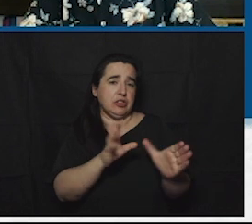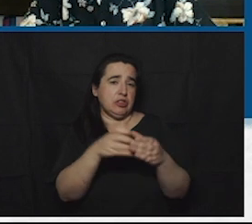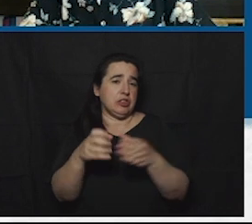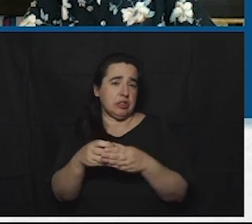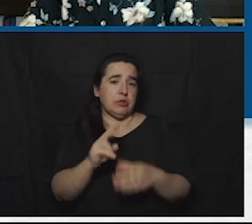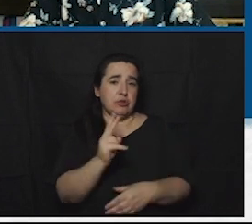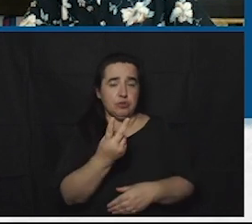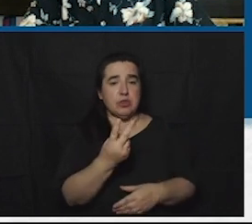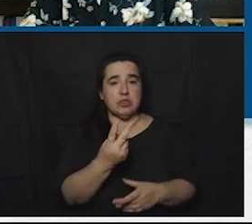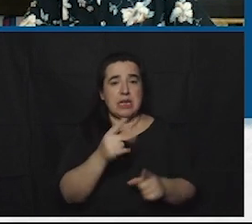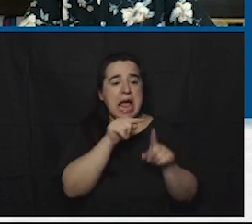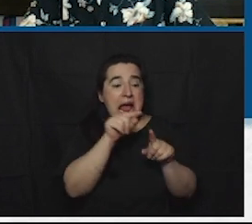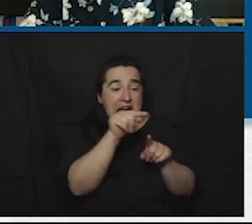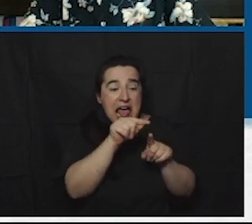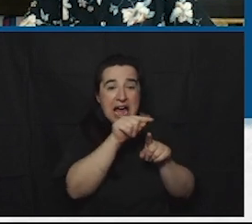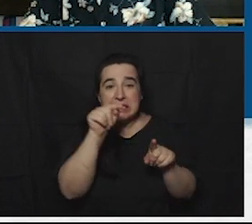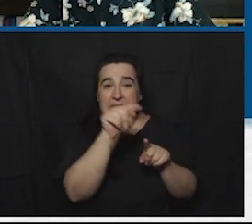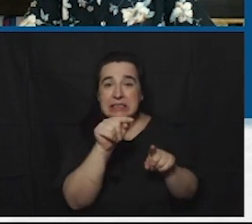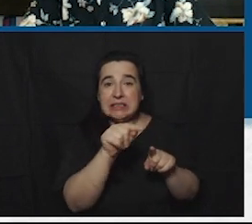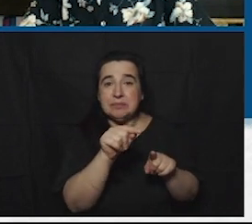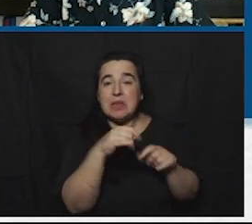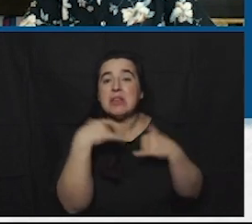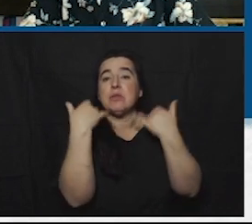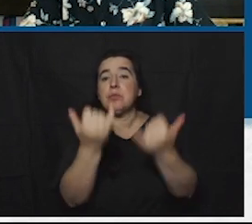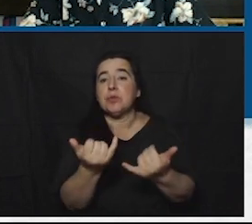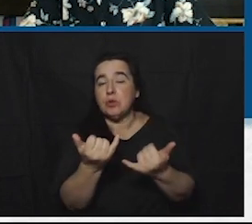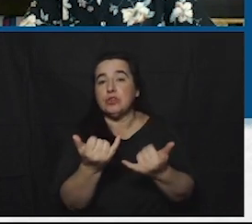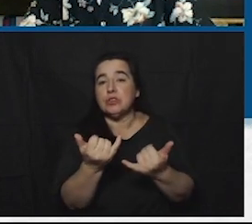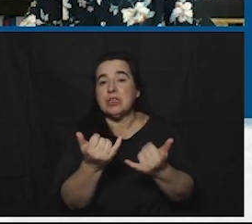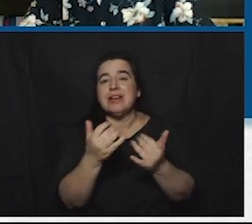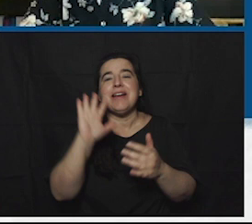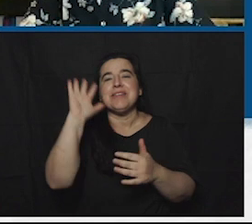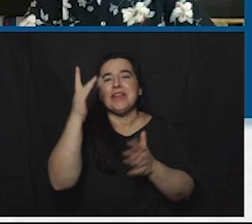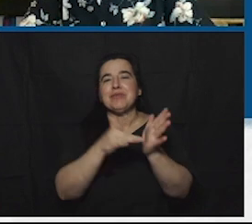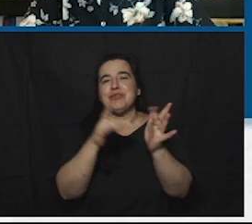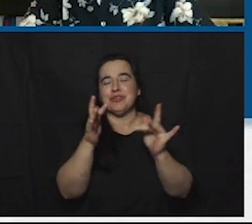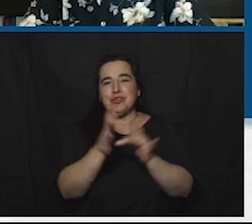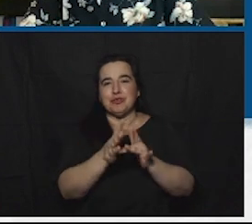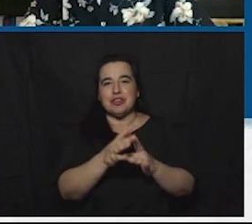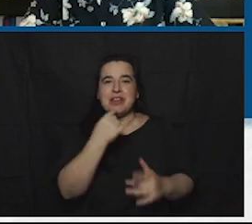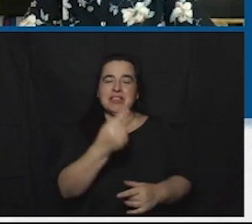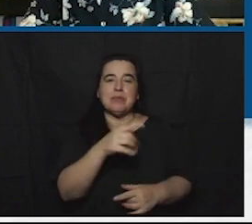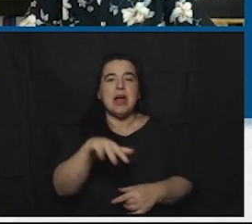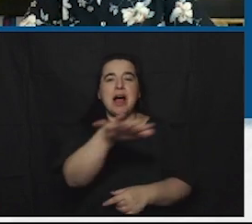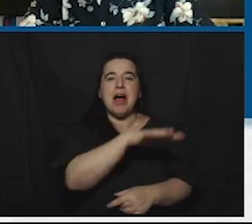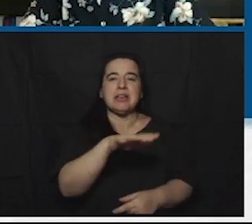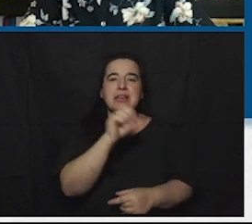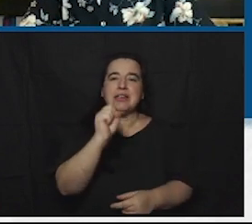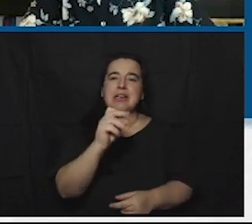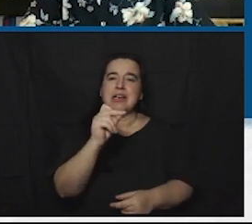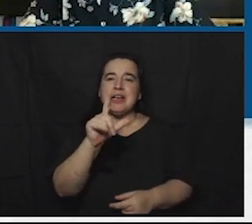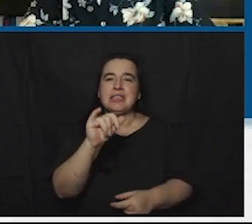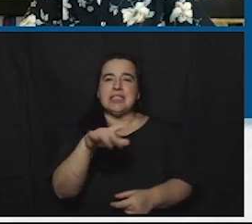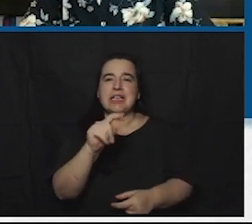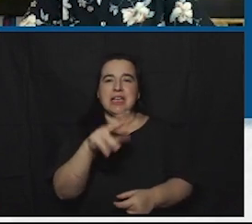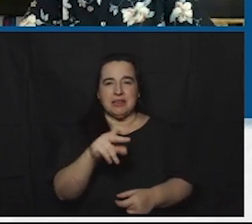referidas, estão exatamente nesta zona aqui, que depois, mais tarde, no tempo de Jesus, chamamos a isto a zona da Galileia. E